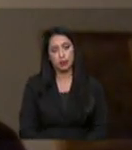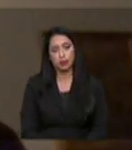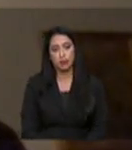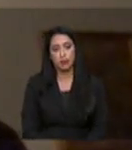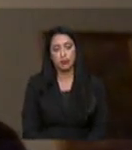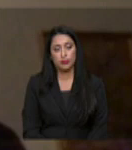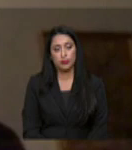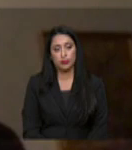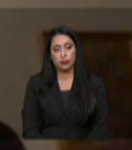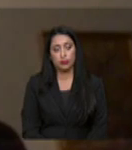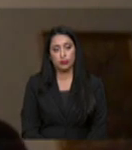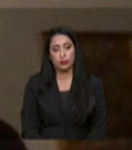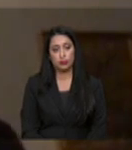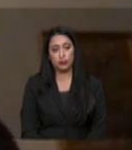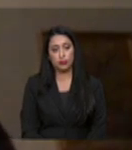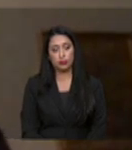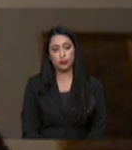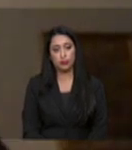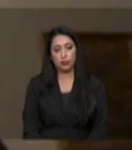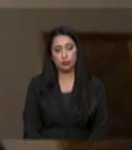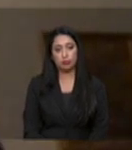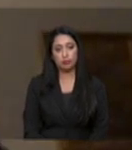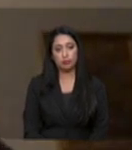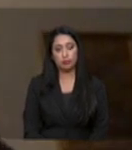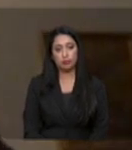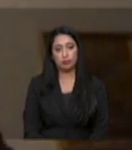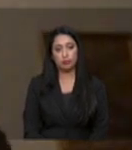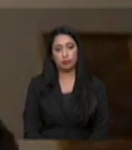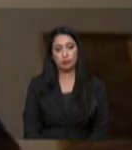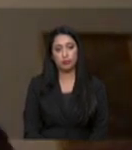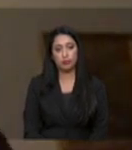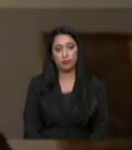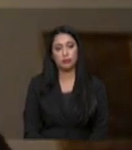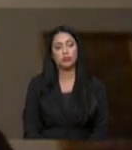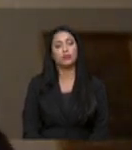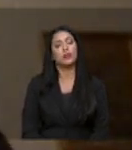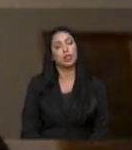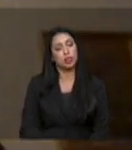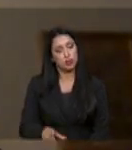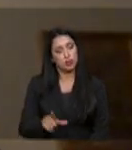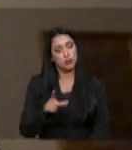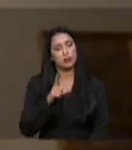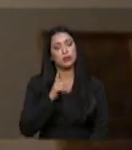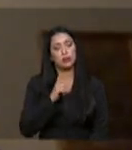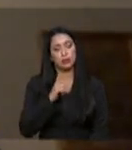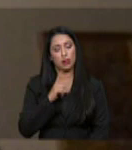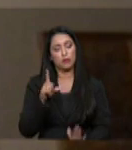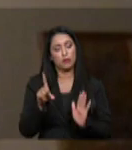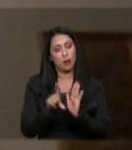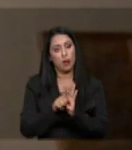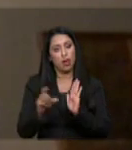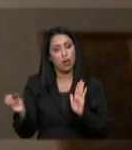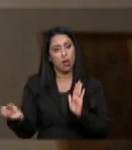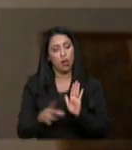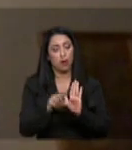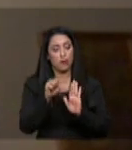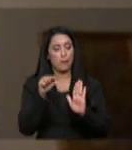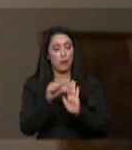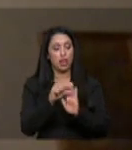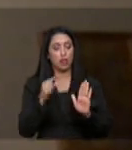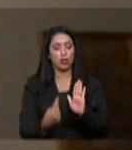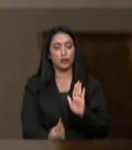se de fato houve uma nova legislação que está no